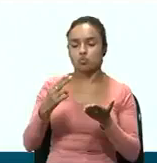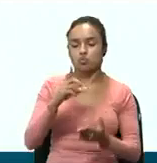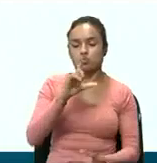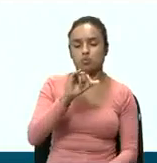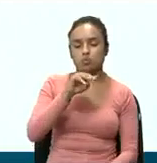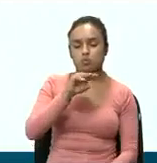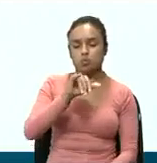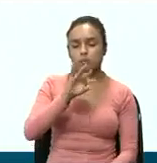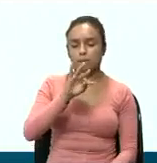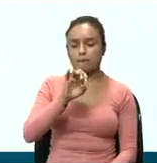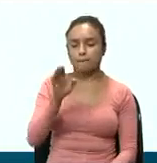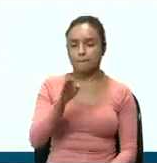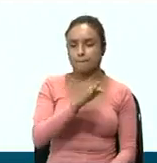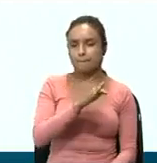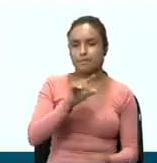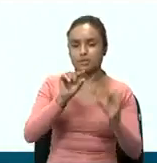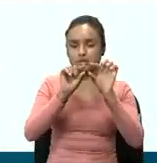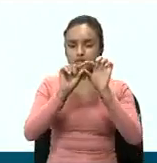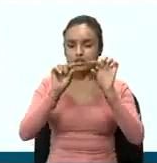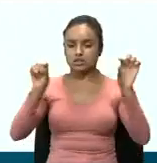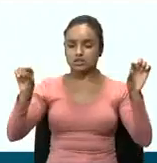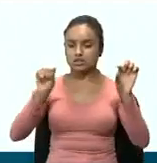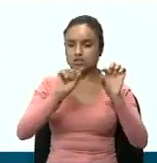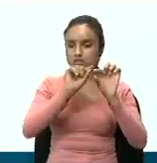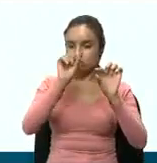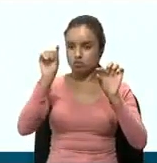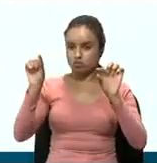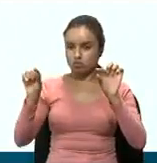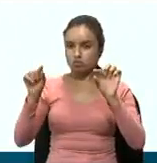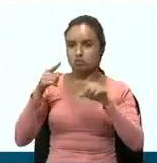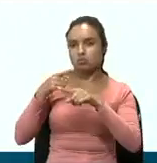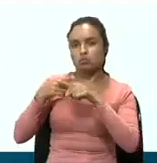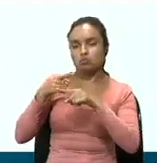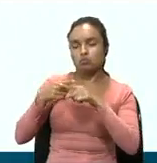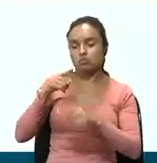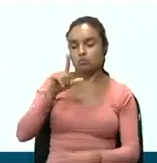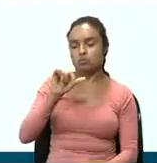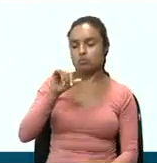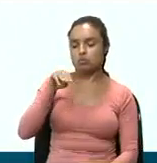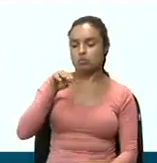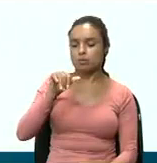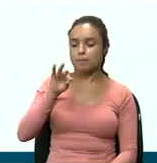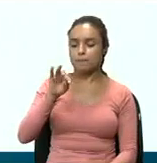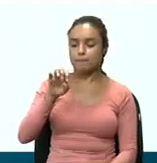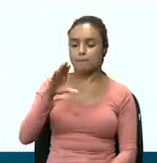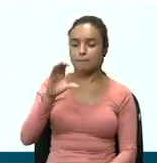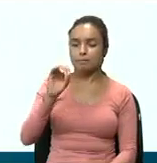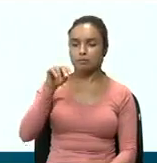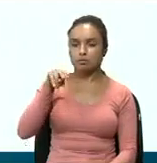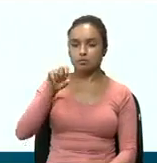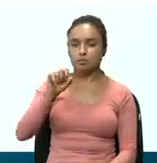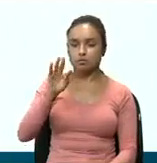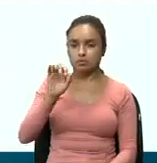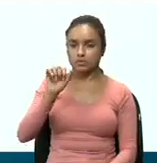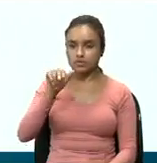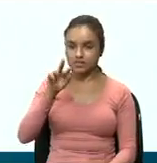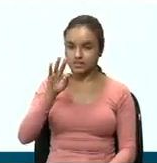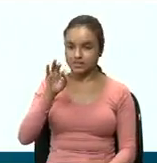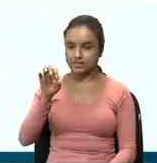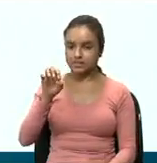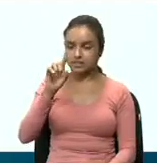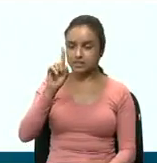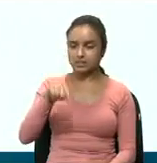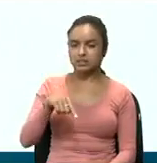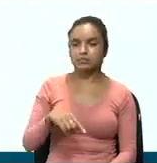a constante e multiplicar, né, no caso, o limite pela constante. Então, nesse caso, ficaria